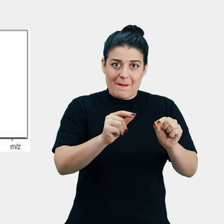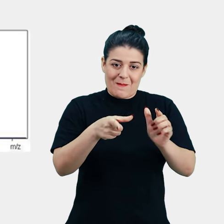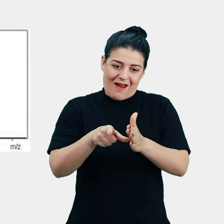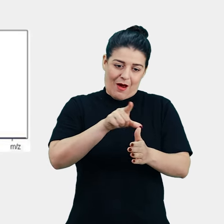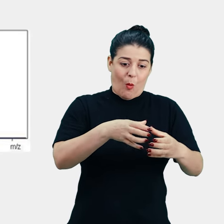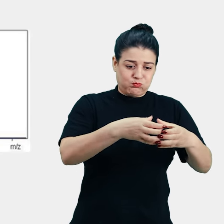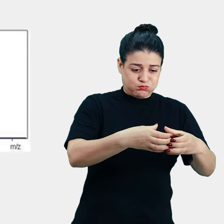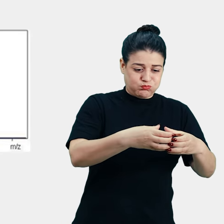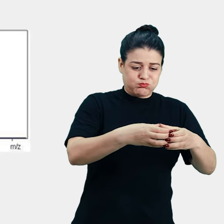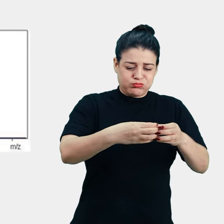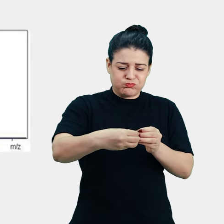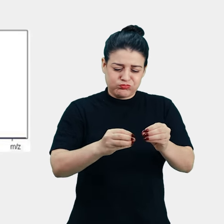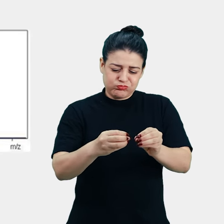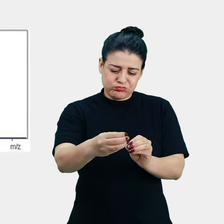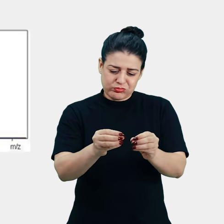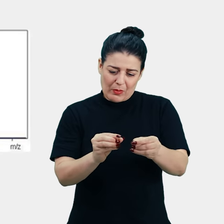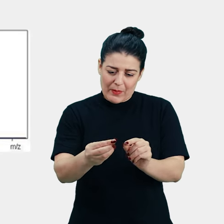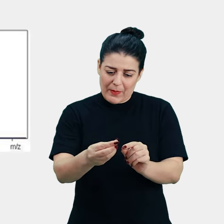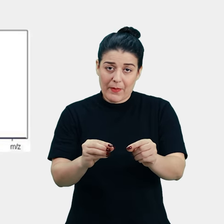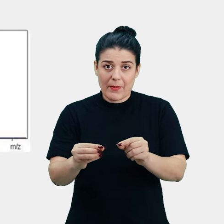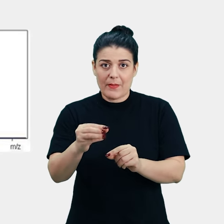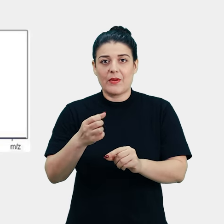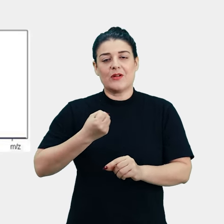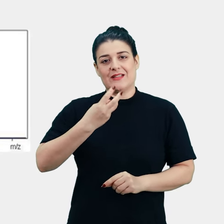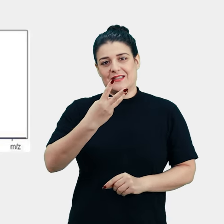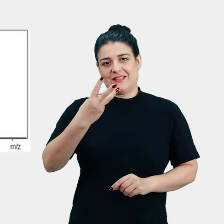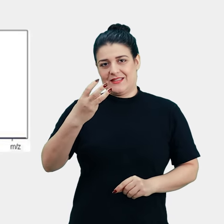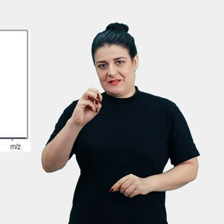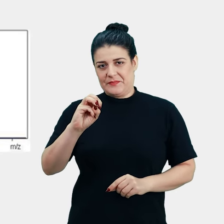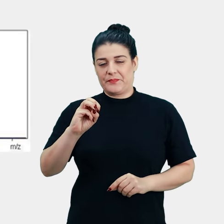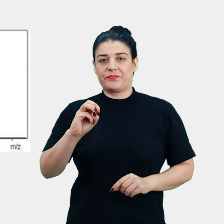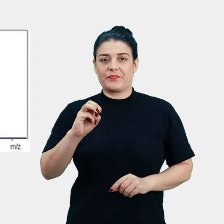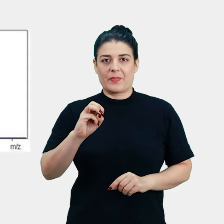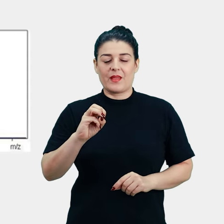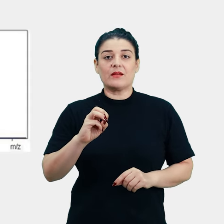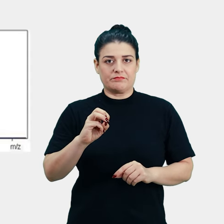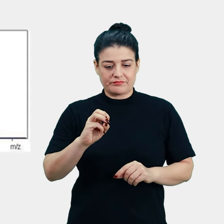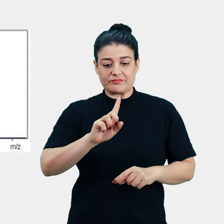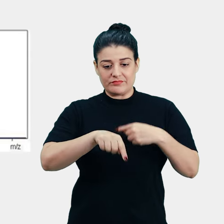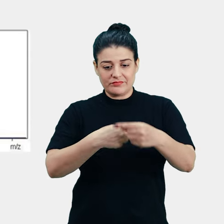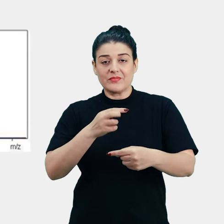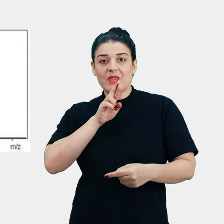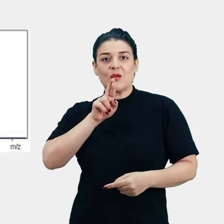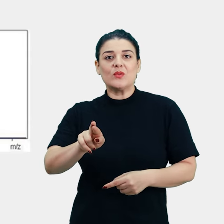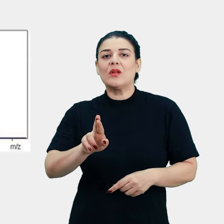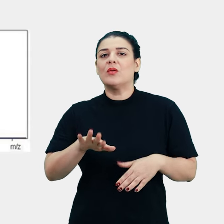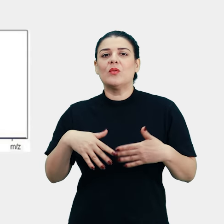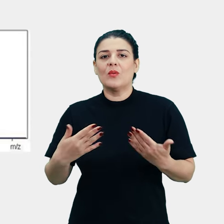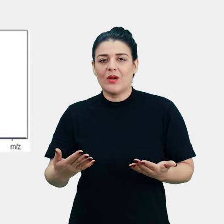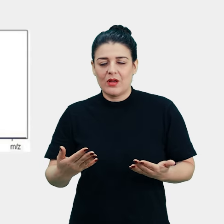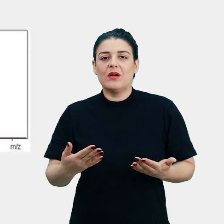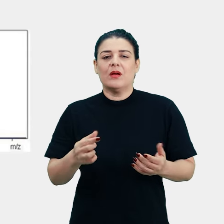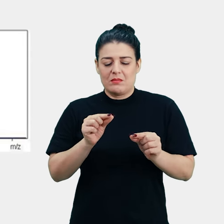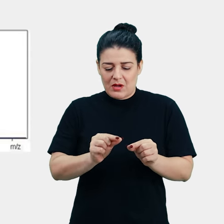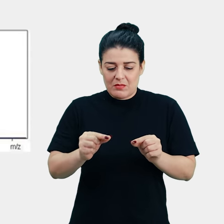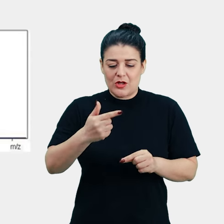né, da fragmentação dessa substância de 330. Então, com a quebra, gerou esses íons